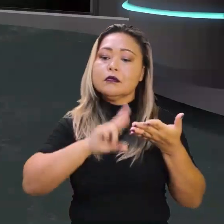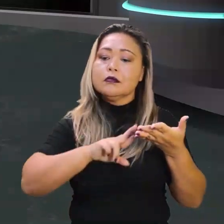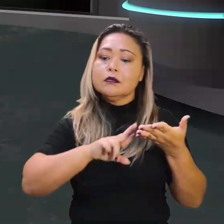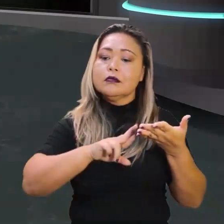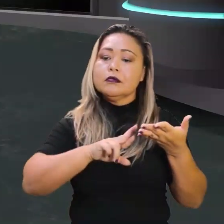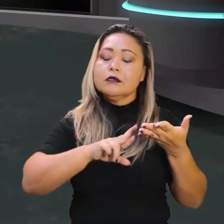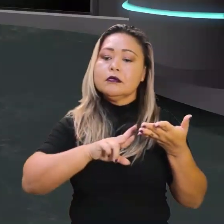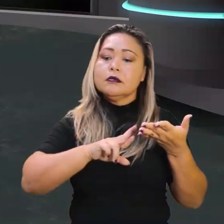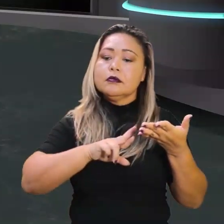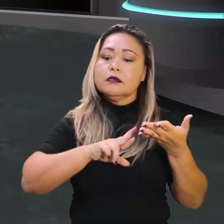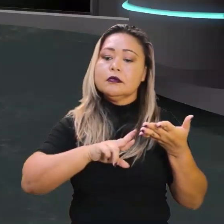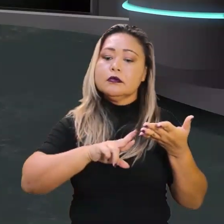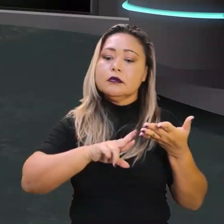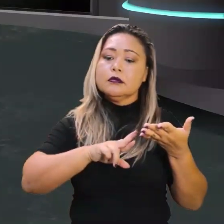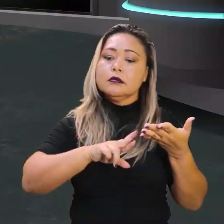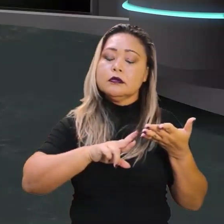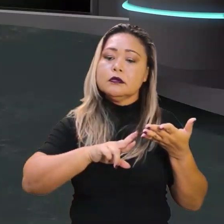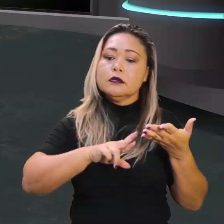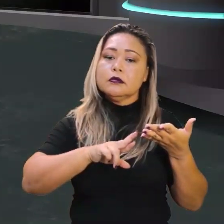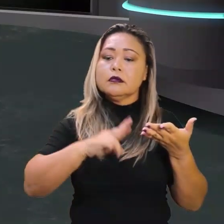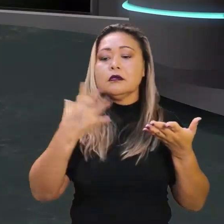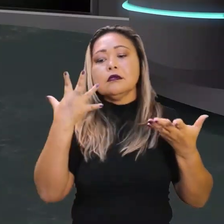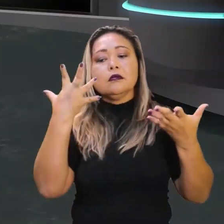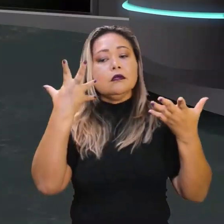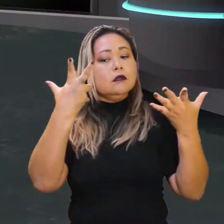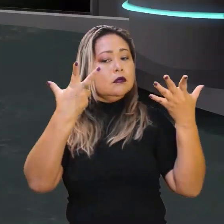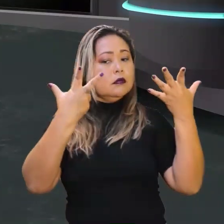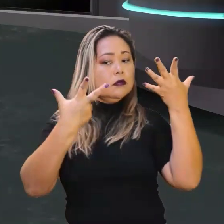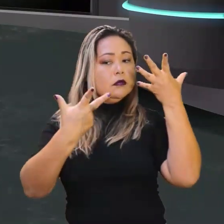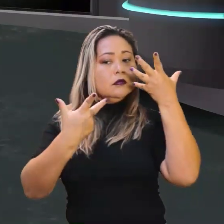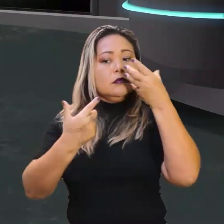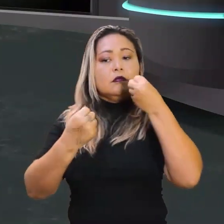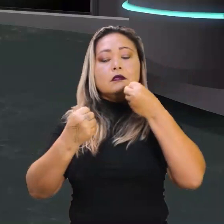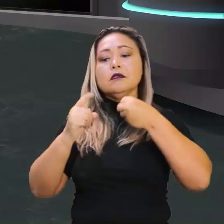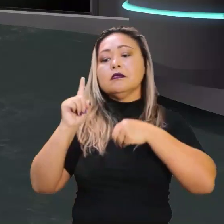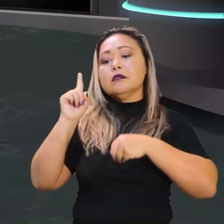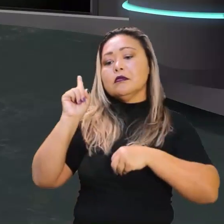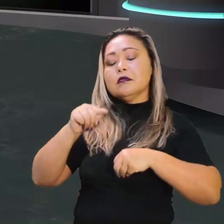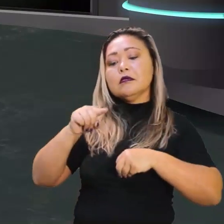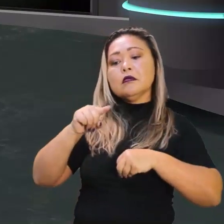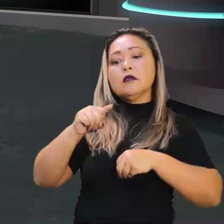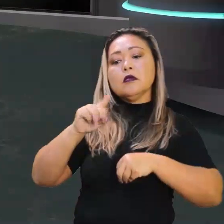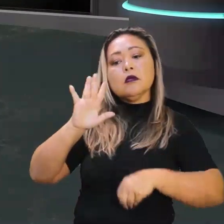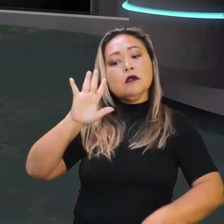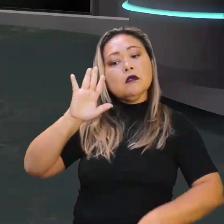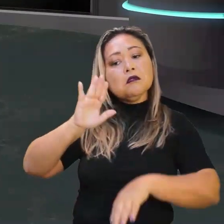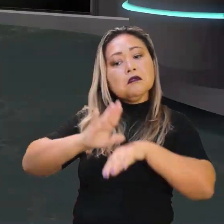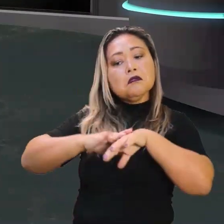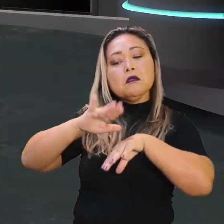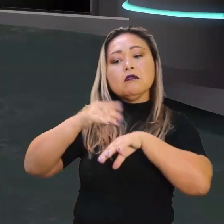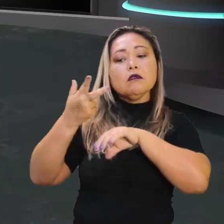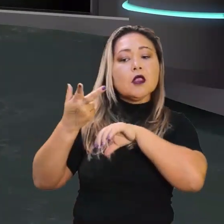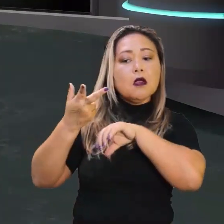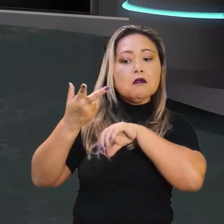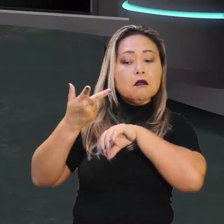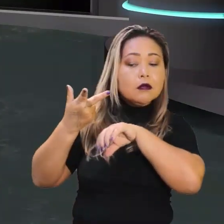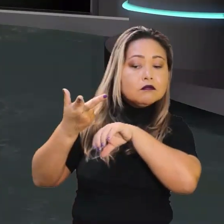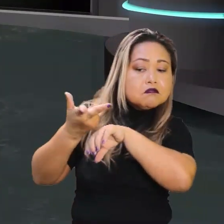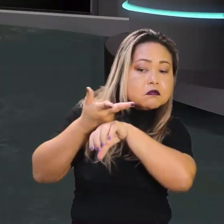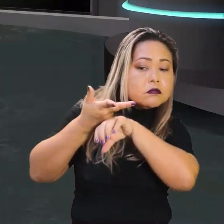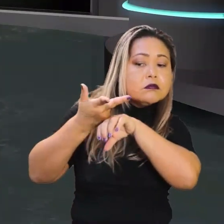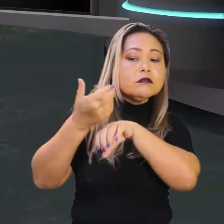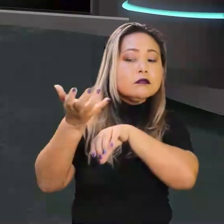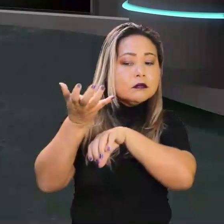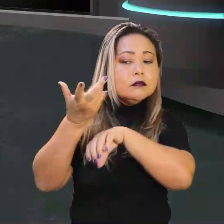resposta, que o embelezamento era o mais buscado, era o mais procurado entre eles.